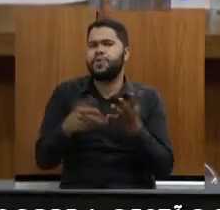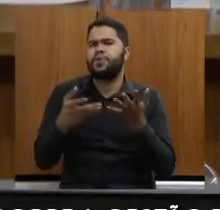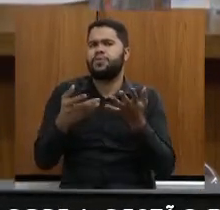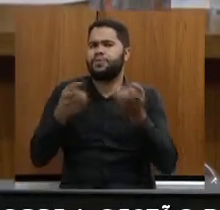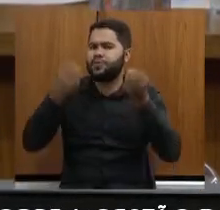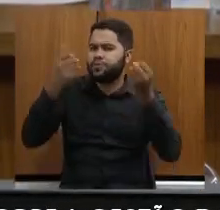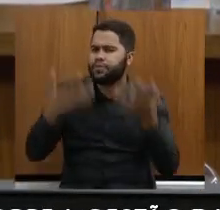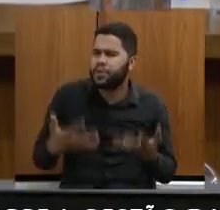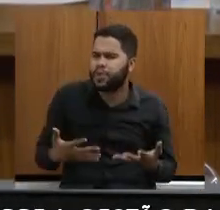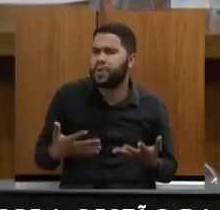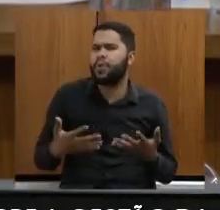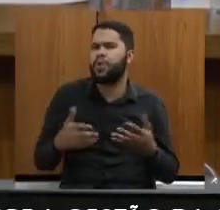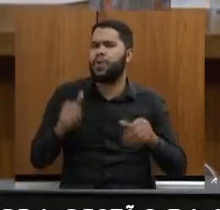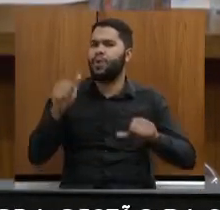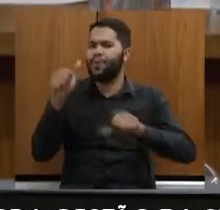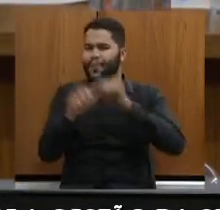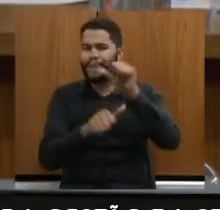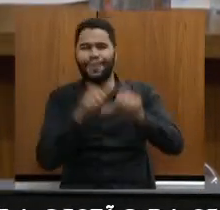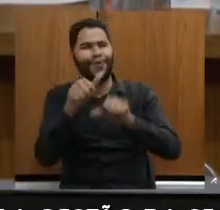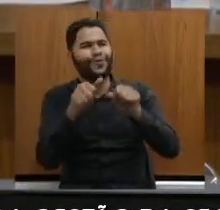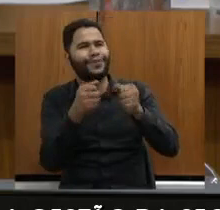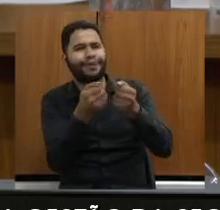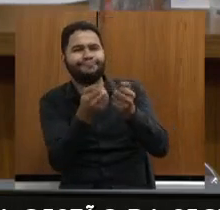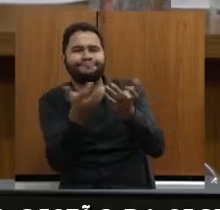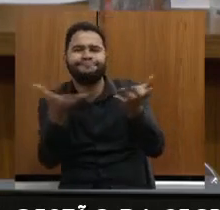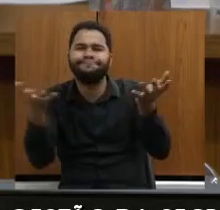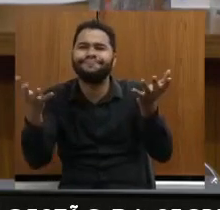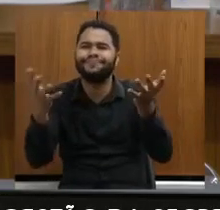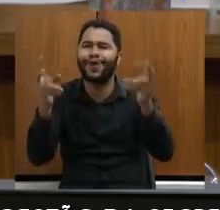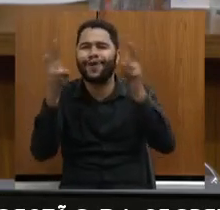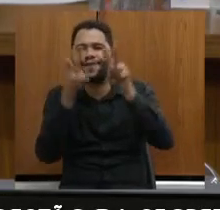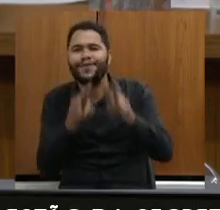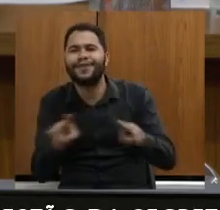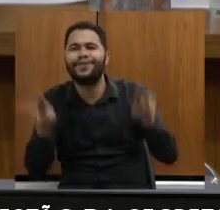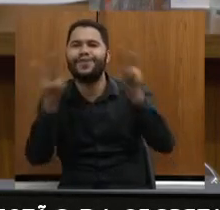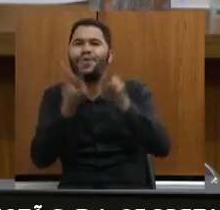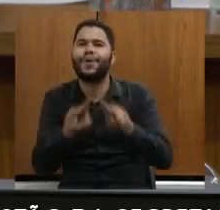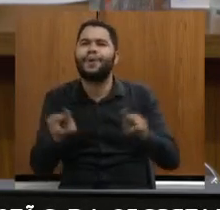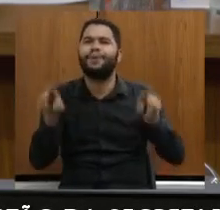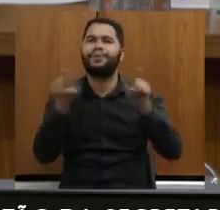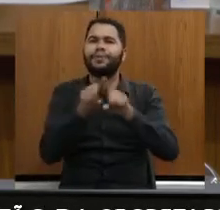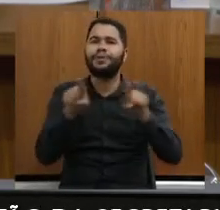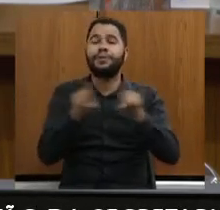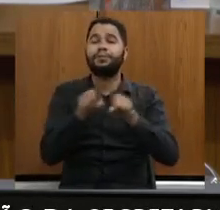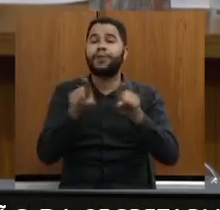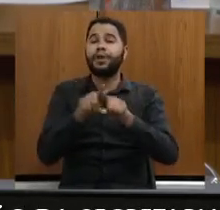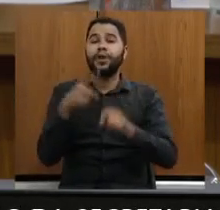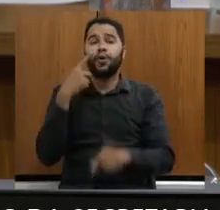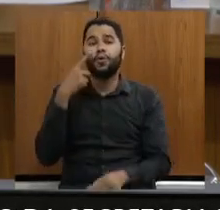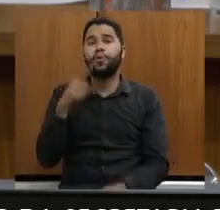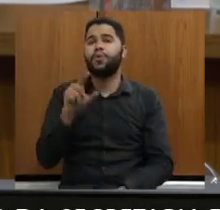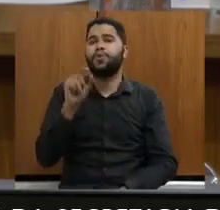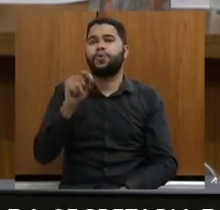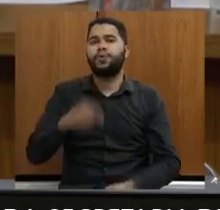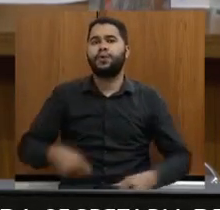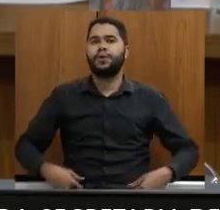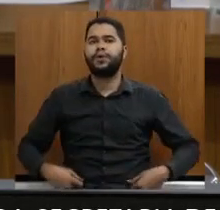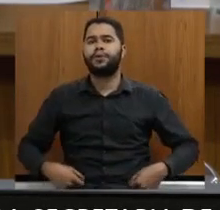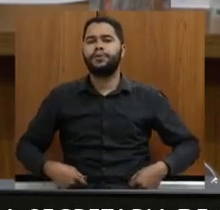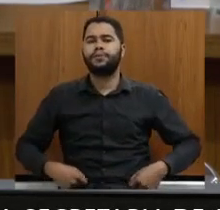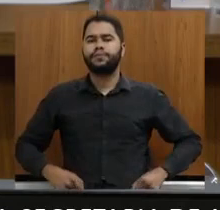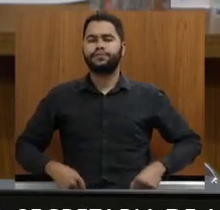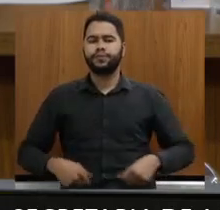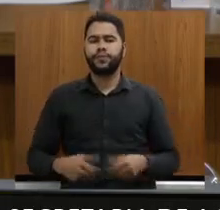falou da questão de mudar um pouco o visual da cidade mas também na questão eu vejo da